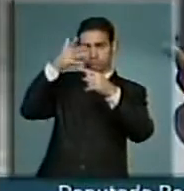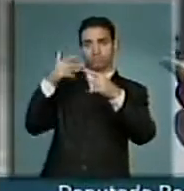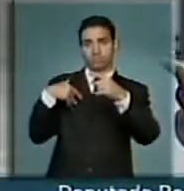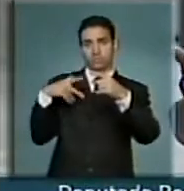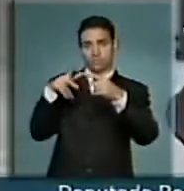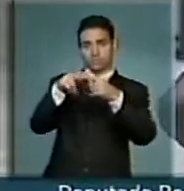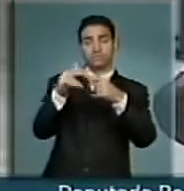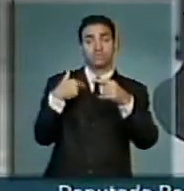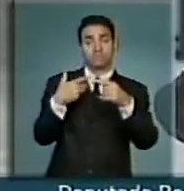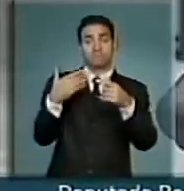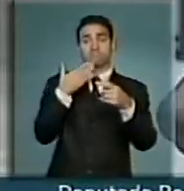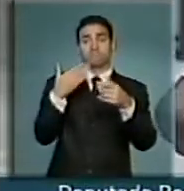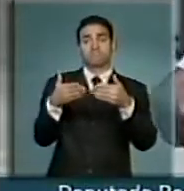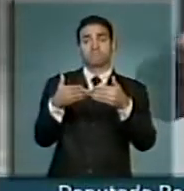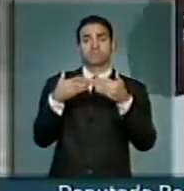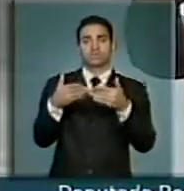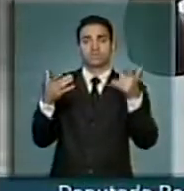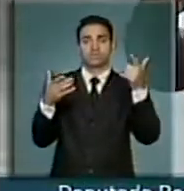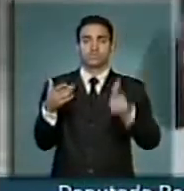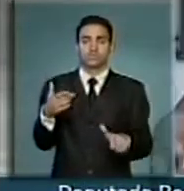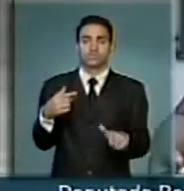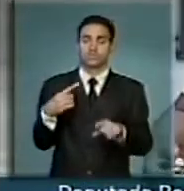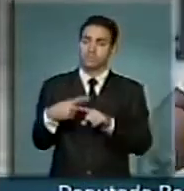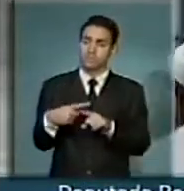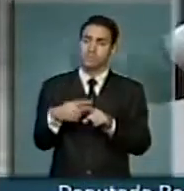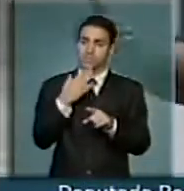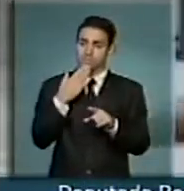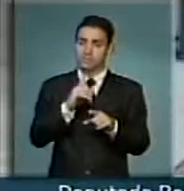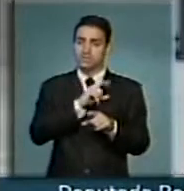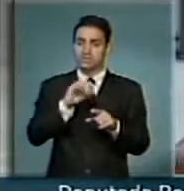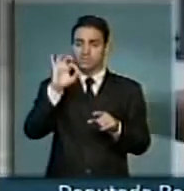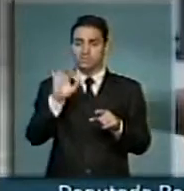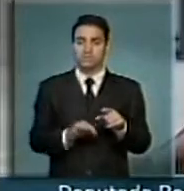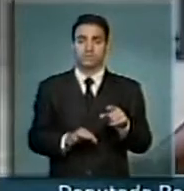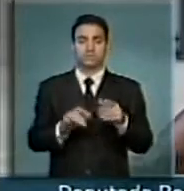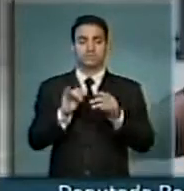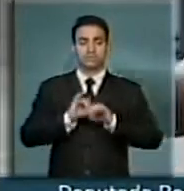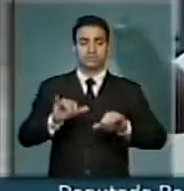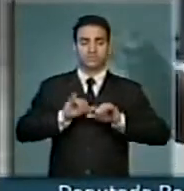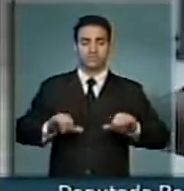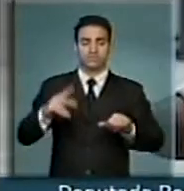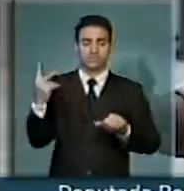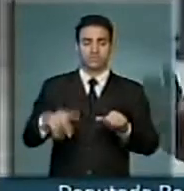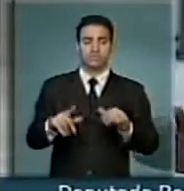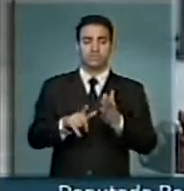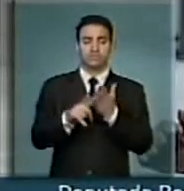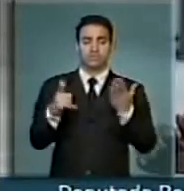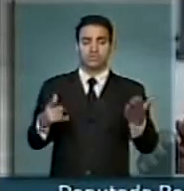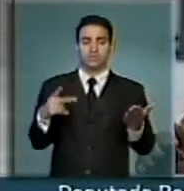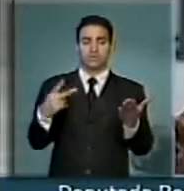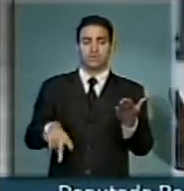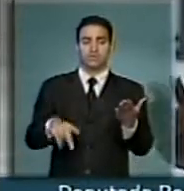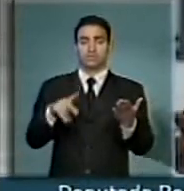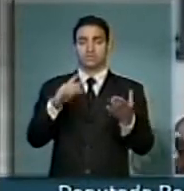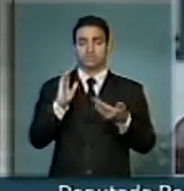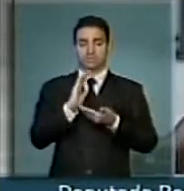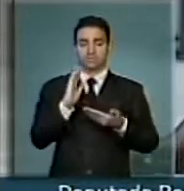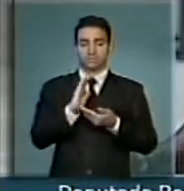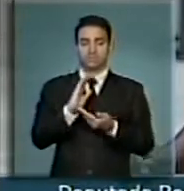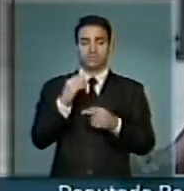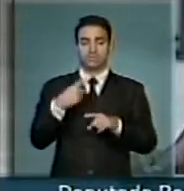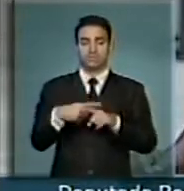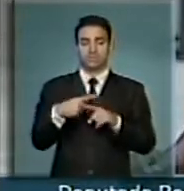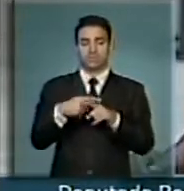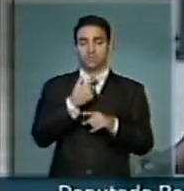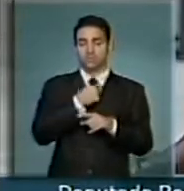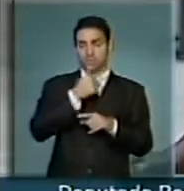fazer esse apelo, mais uma vez, que seja na íntegra, publicado no jornal da Câmara dos Deputados, porque